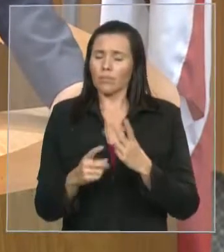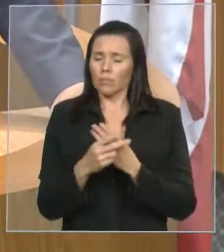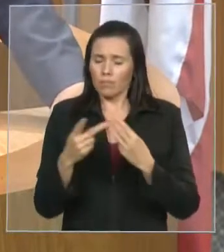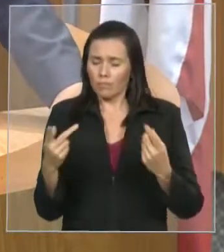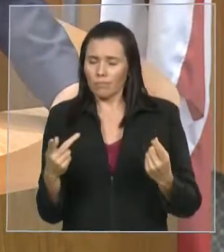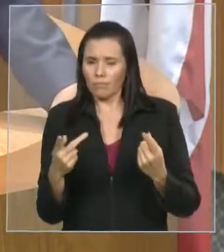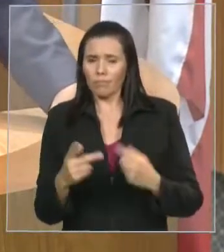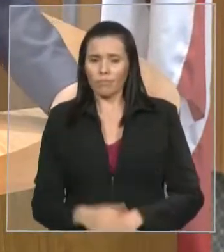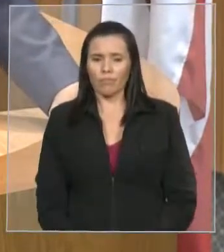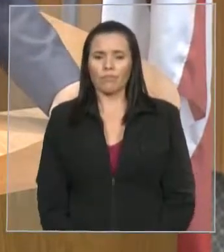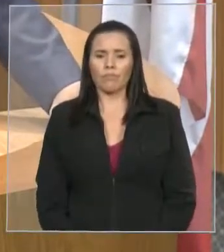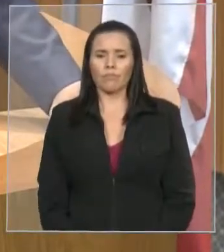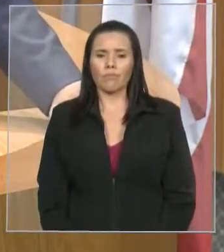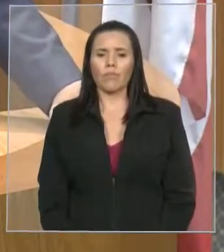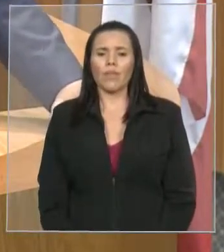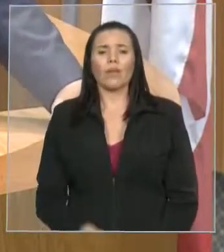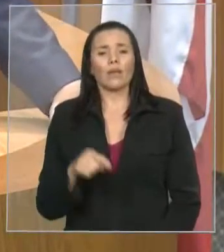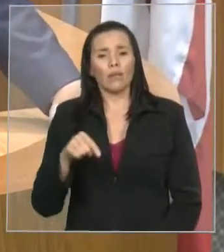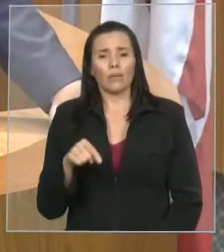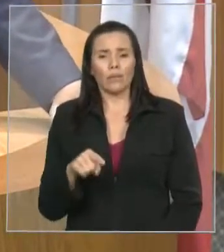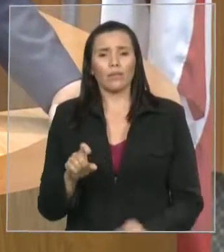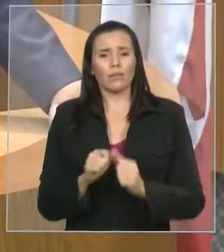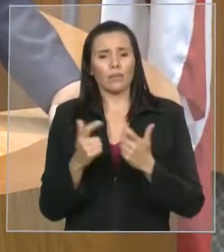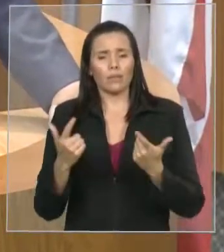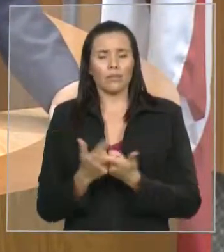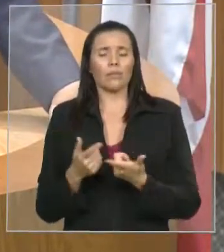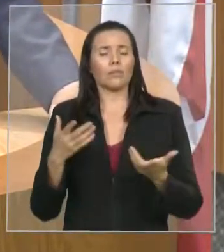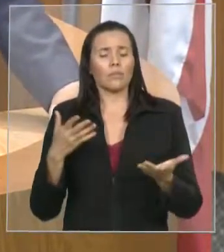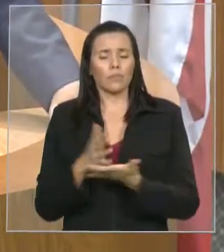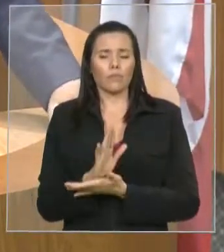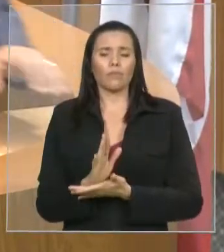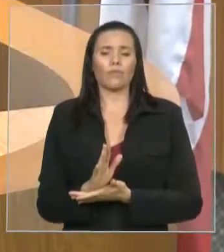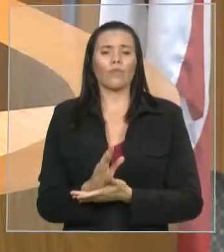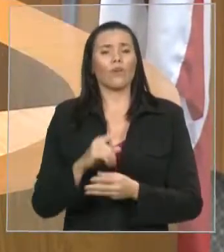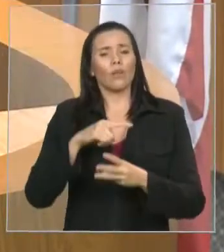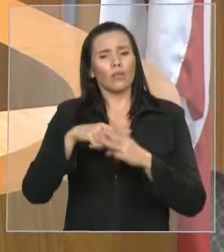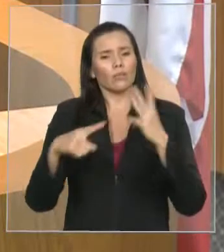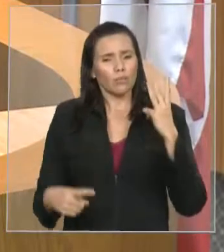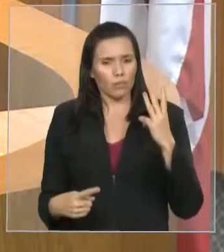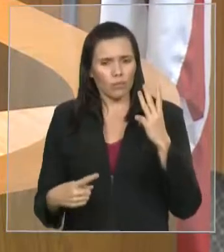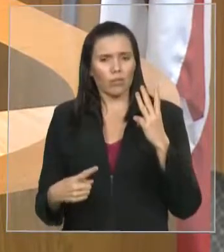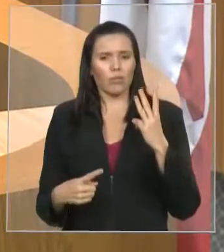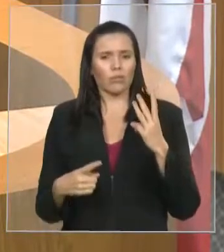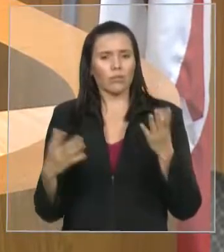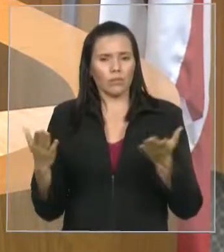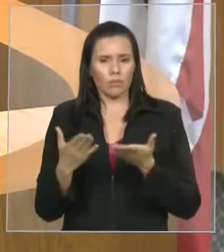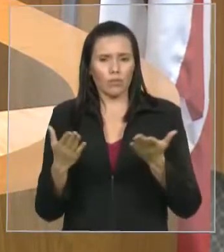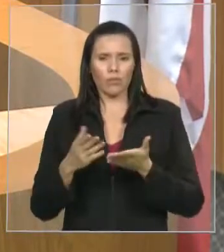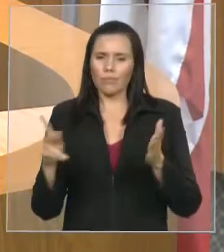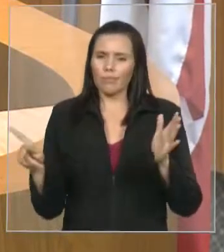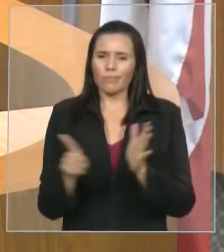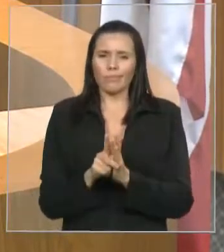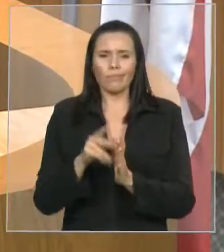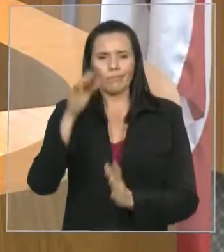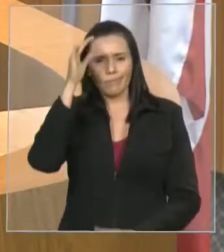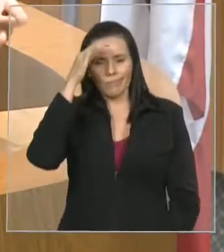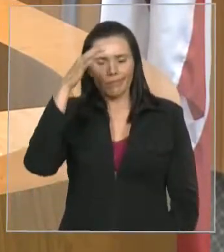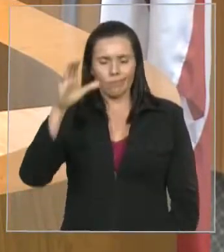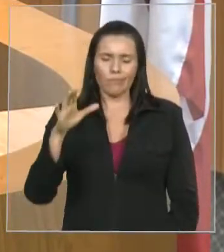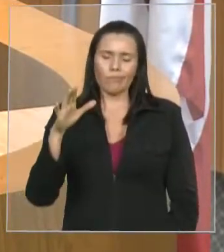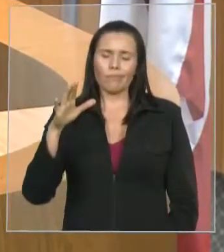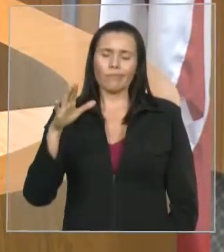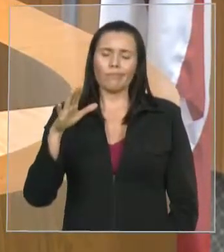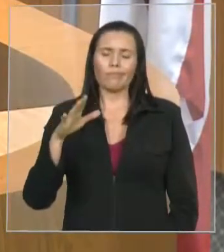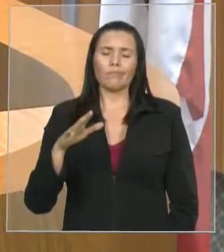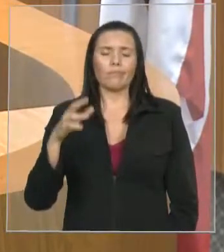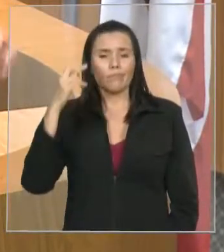que eles se tornassem patrimônios culturais e imateriais do Maranhão. E é muito importante porque há muito tempo a nossa cidade e a